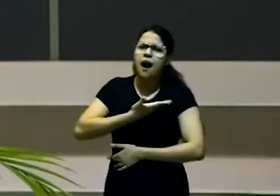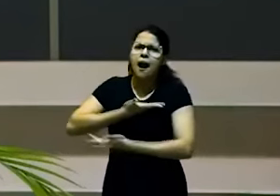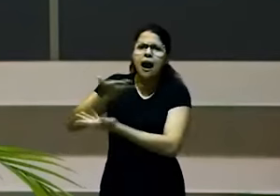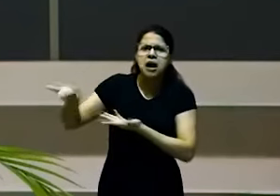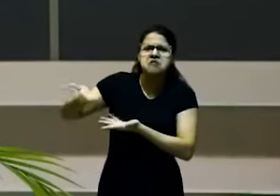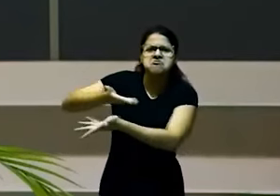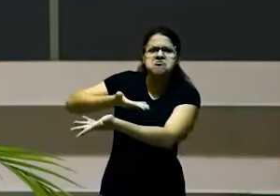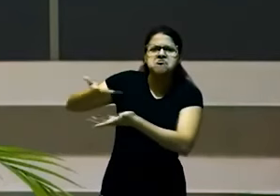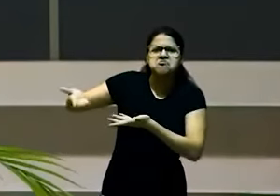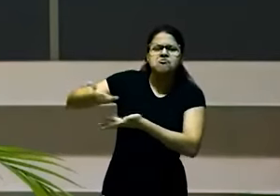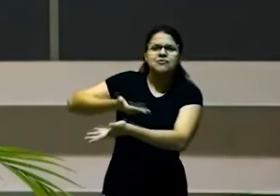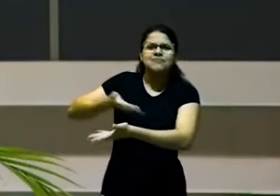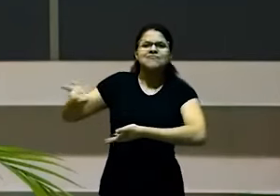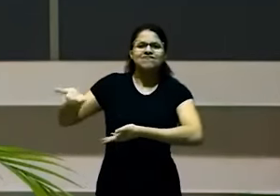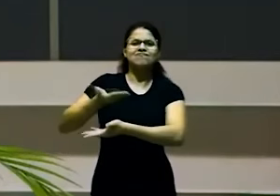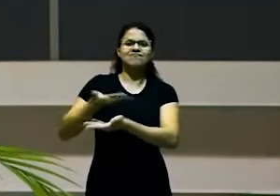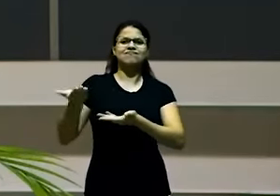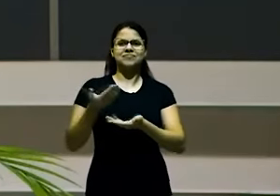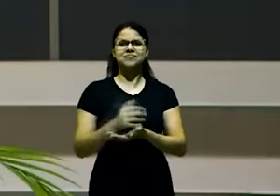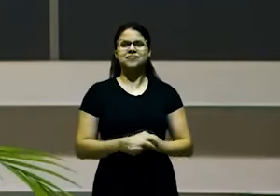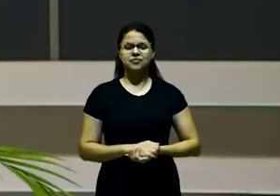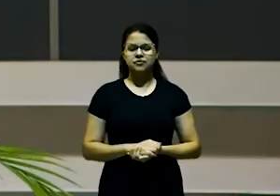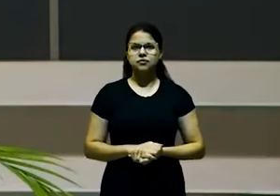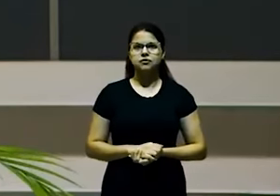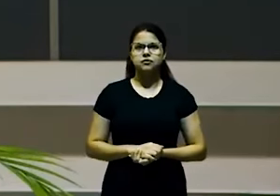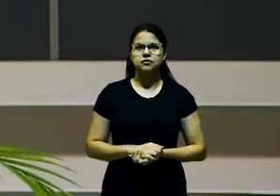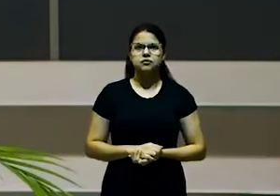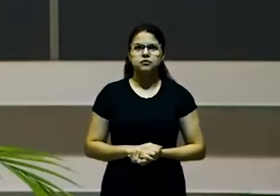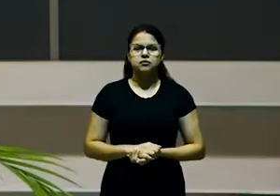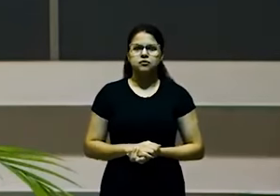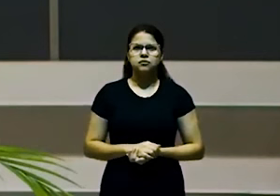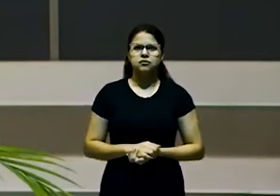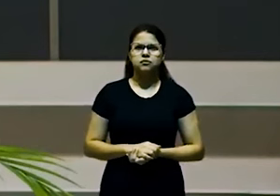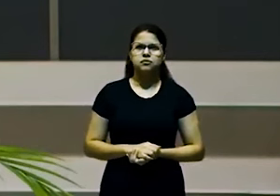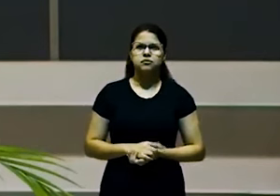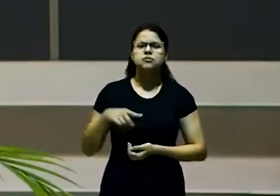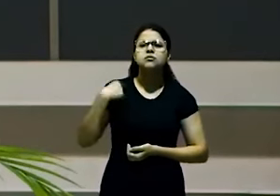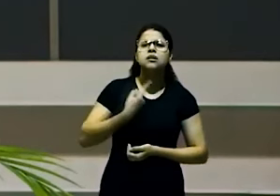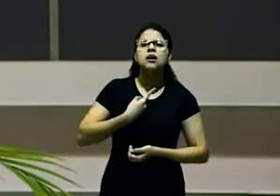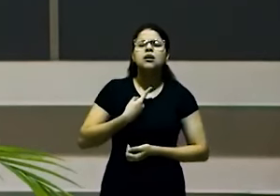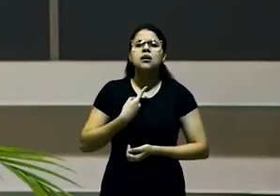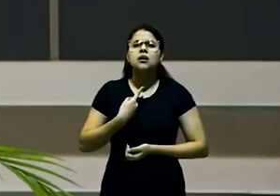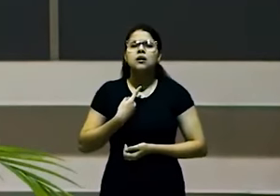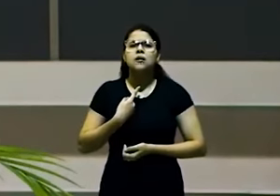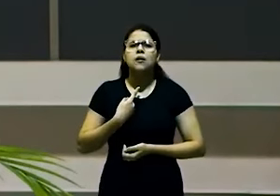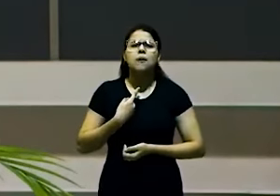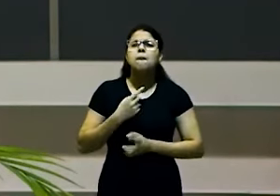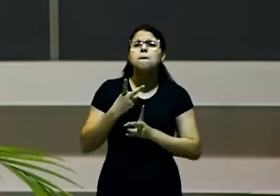intimidade com esse Jesus se a gente pode observar que em todos os